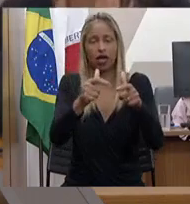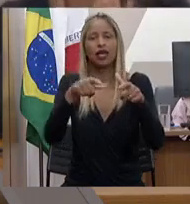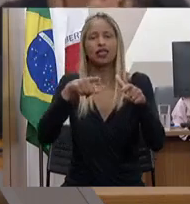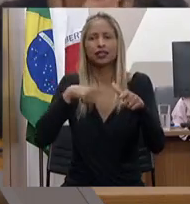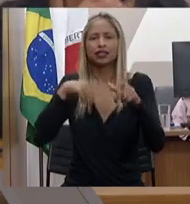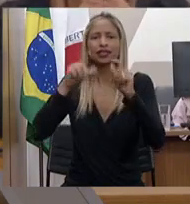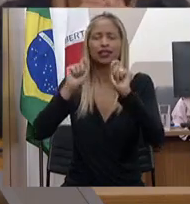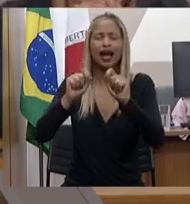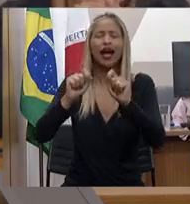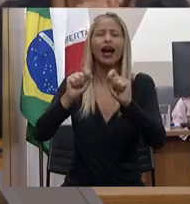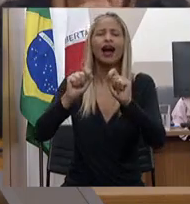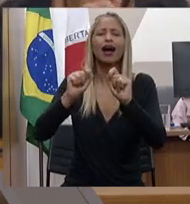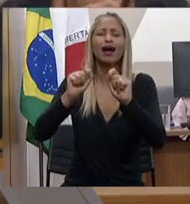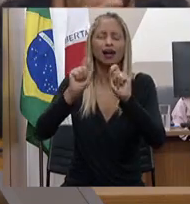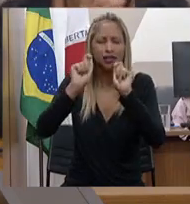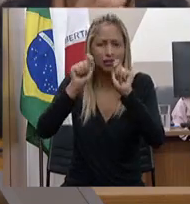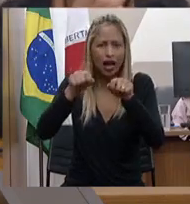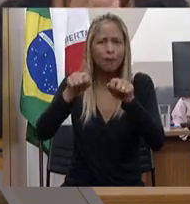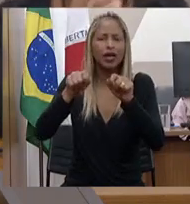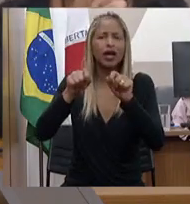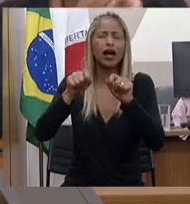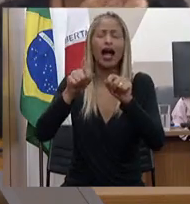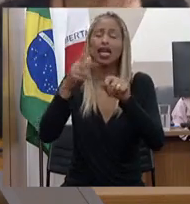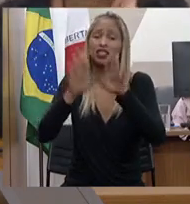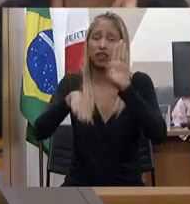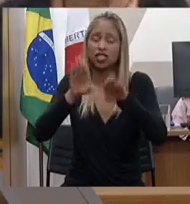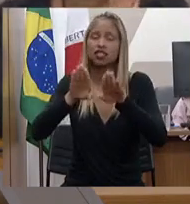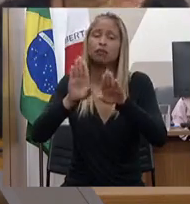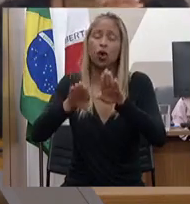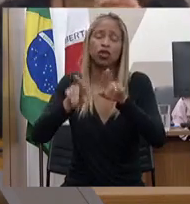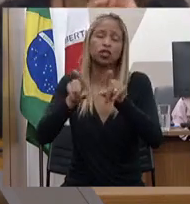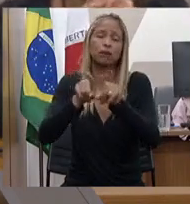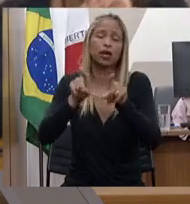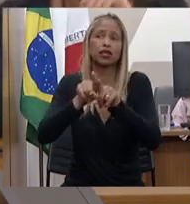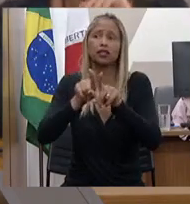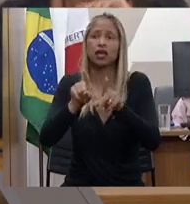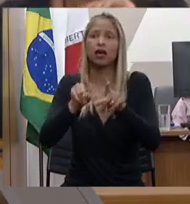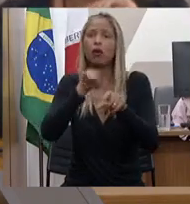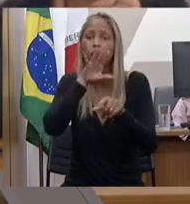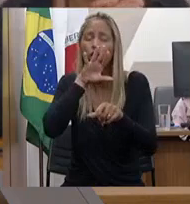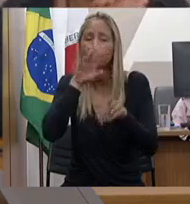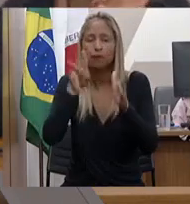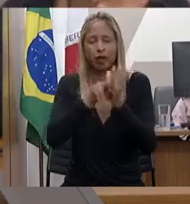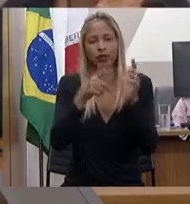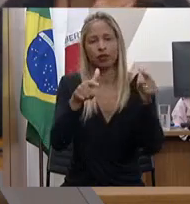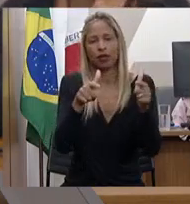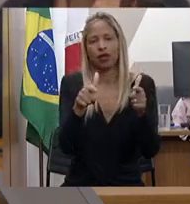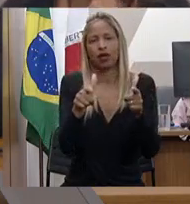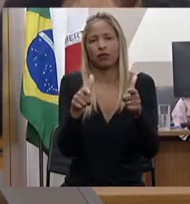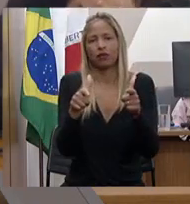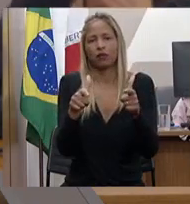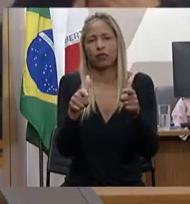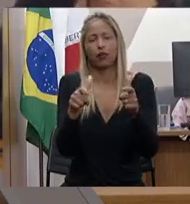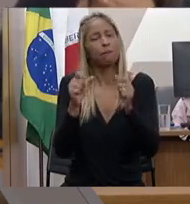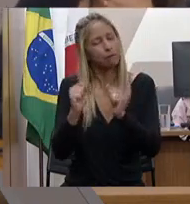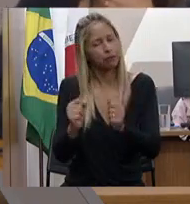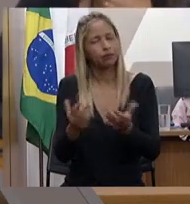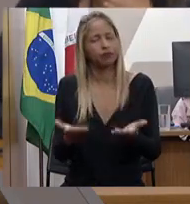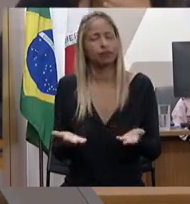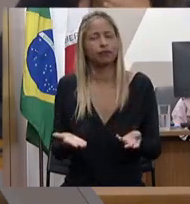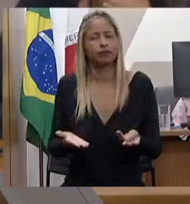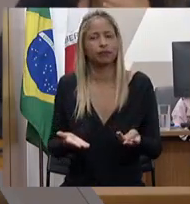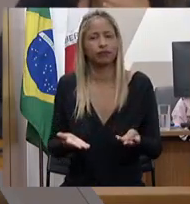deixar dele sem insalubre dele ser contaminoso para os trabalhadores custa nada não custa nada né